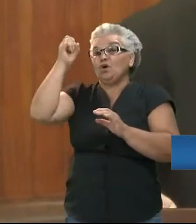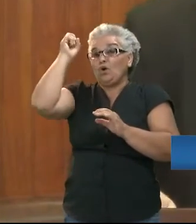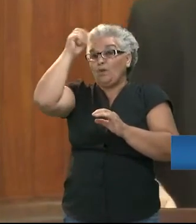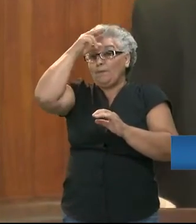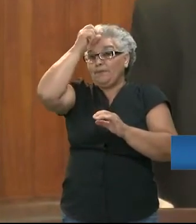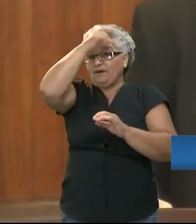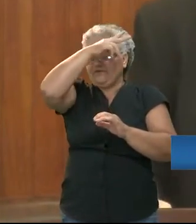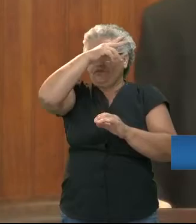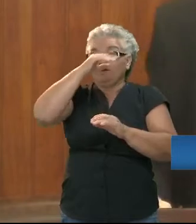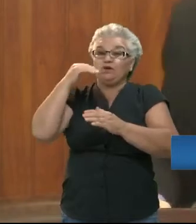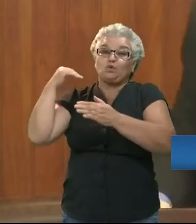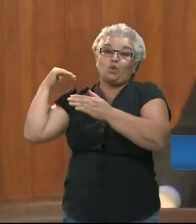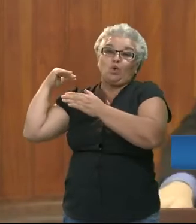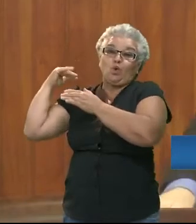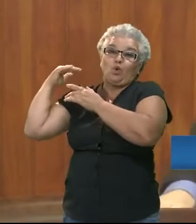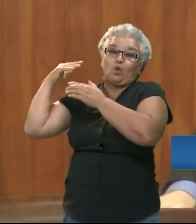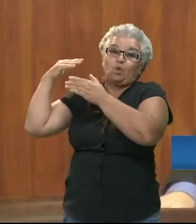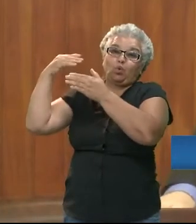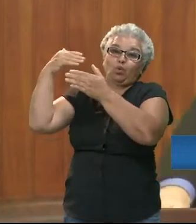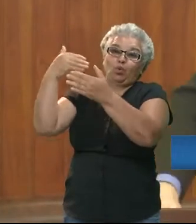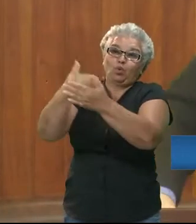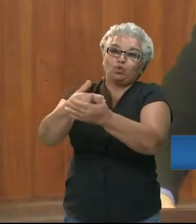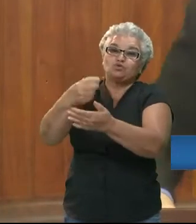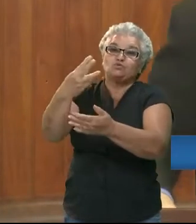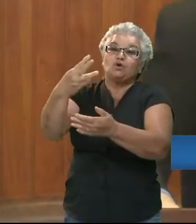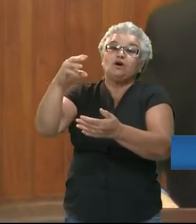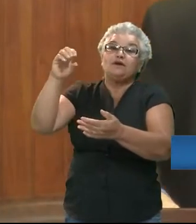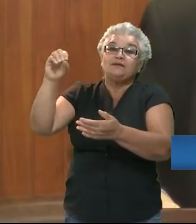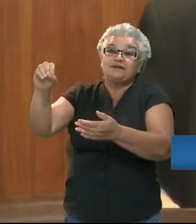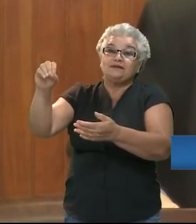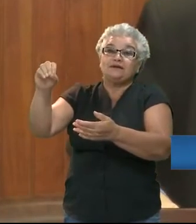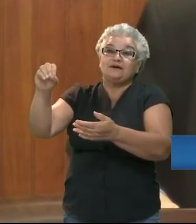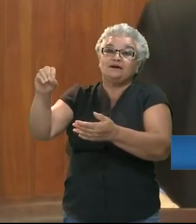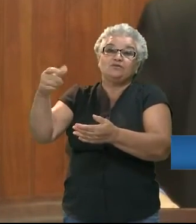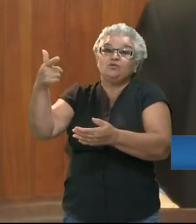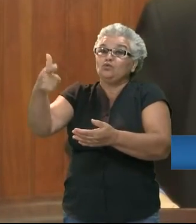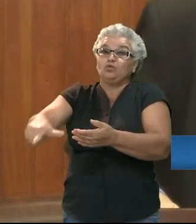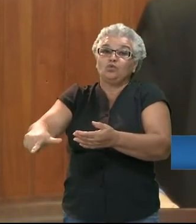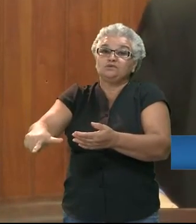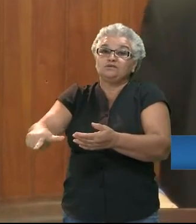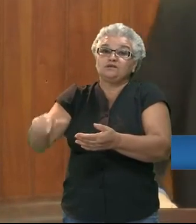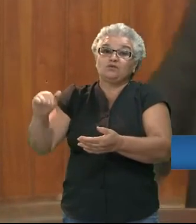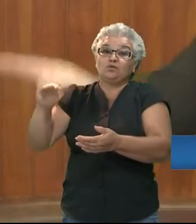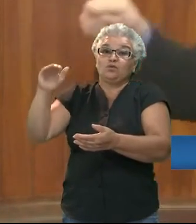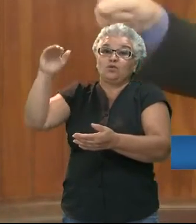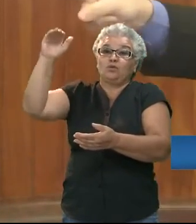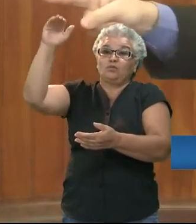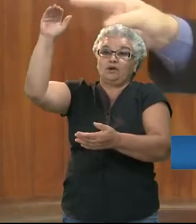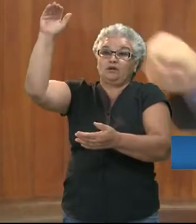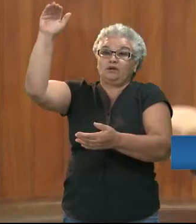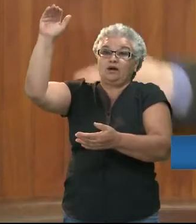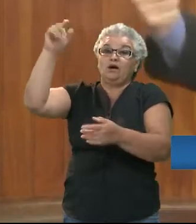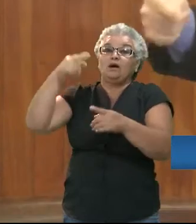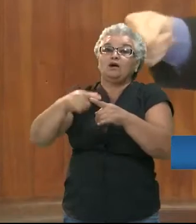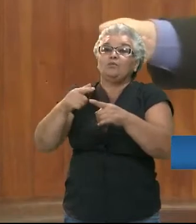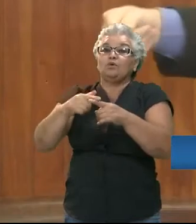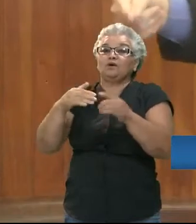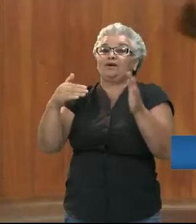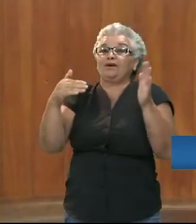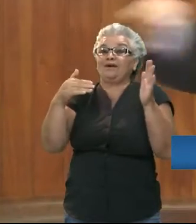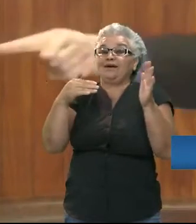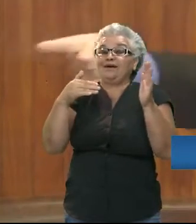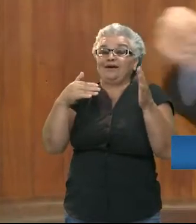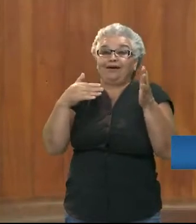últimos 30 anos não conseguiu aumentar 1 centavo de alíquota de imposto aqui na cidade de Marília. Barrado por essa lei, que é uma